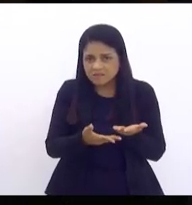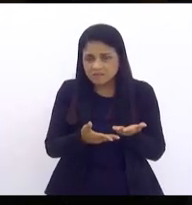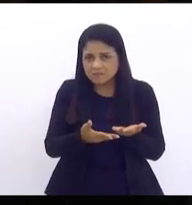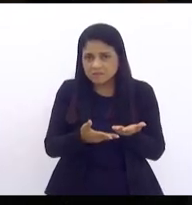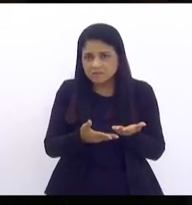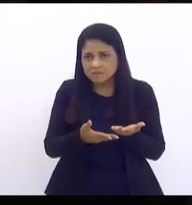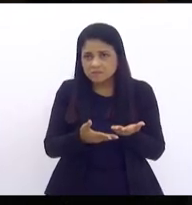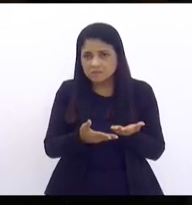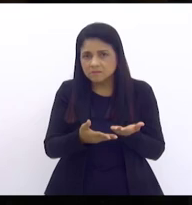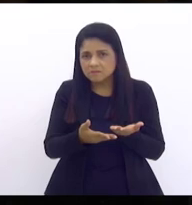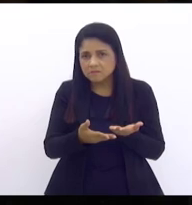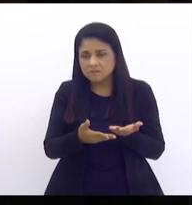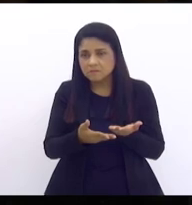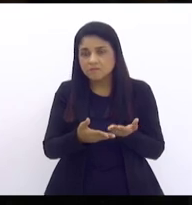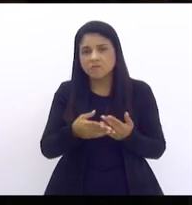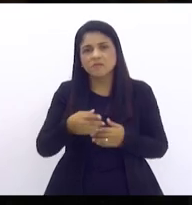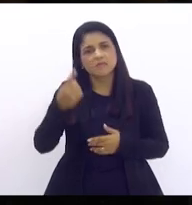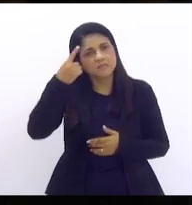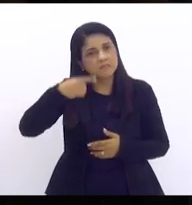Ainda pouco, semana passada,